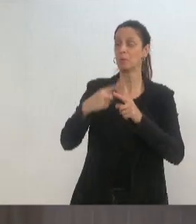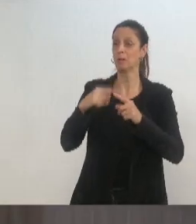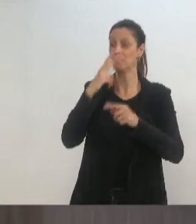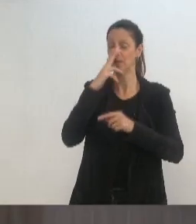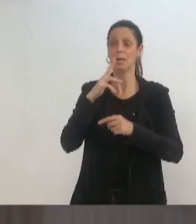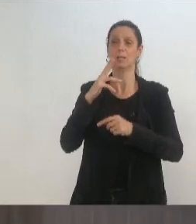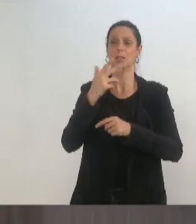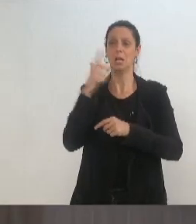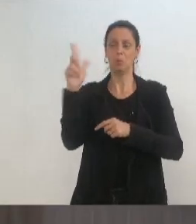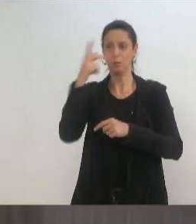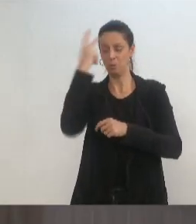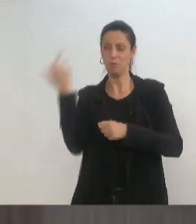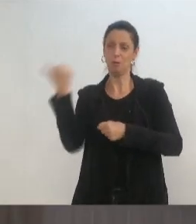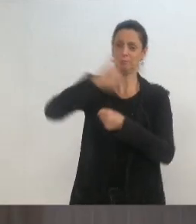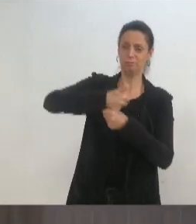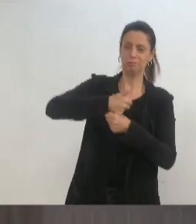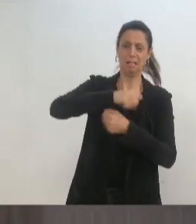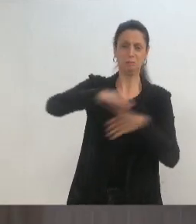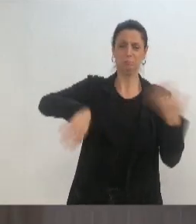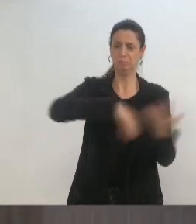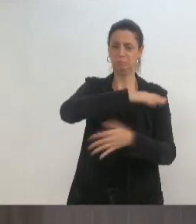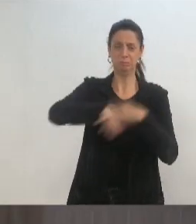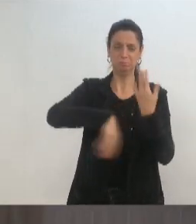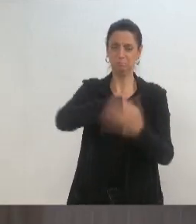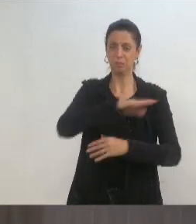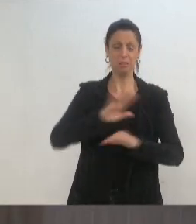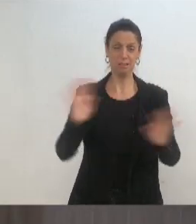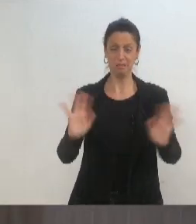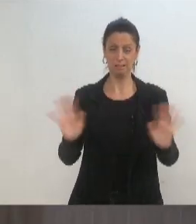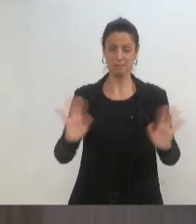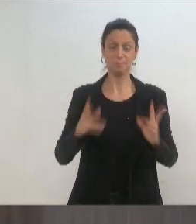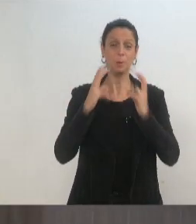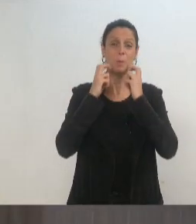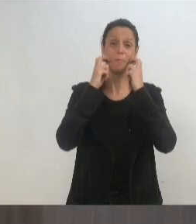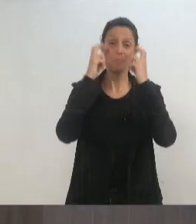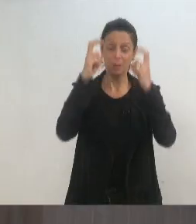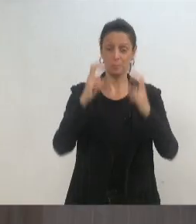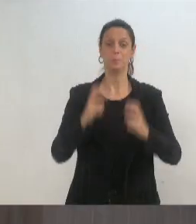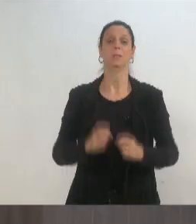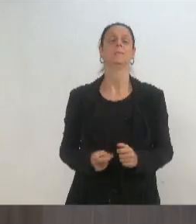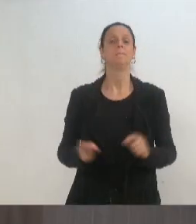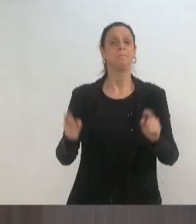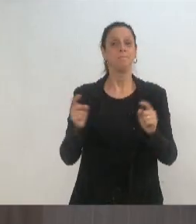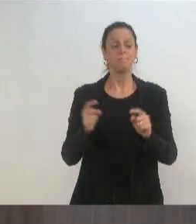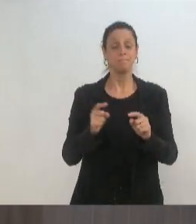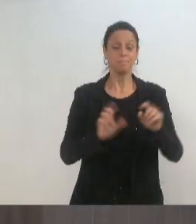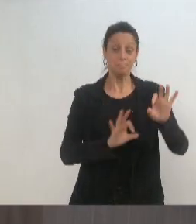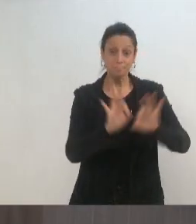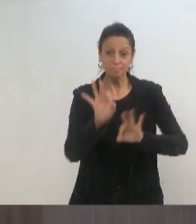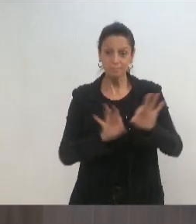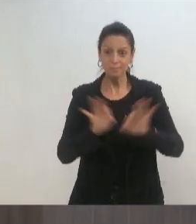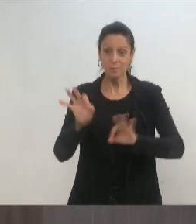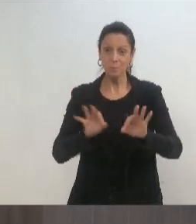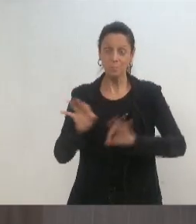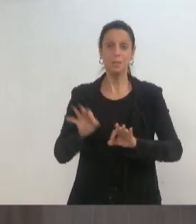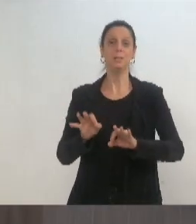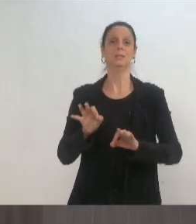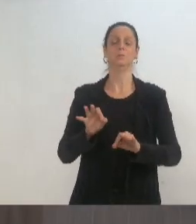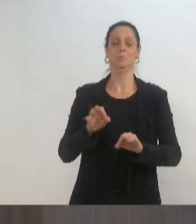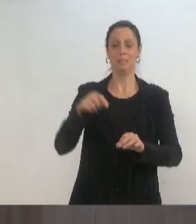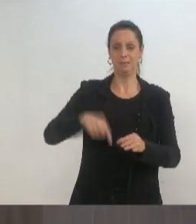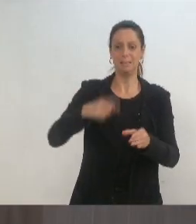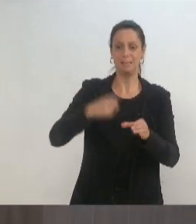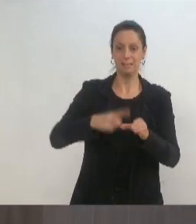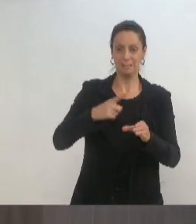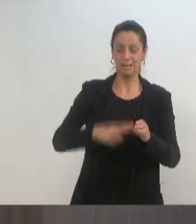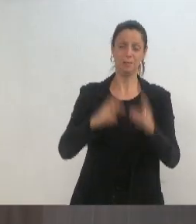dele, tá? Um troca-troca, uma bagunça, uma zorra. Mas, enfim, tá uma vergonha. Serviços urbanos, Daniel Ostins. Prefeito, não viaja para fora, fica aqui em Blumenau, vamos nos